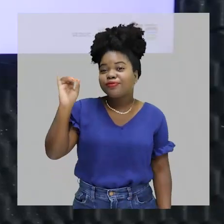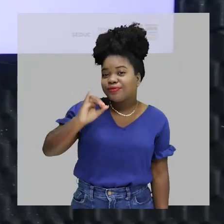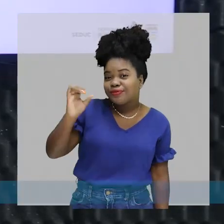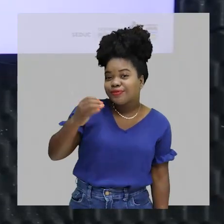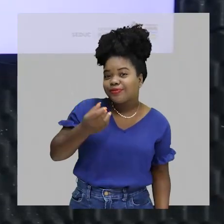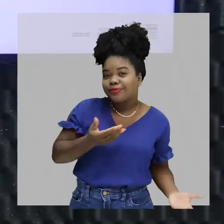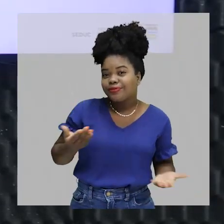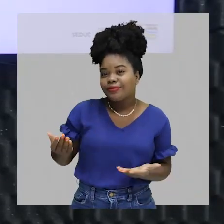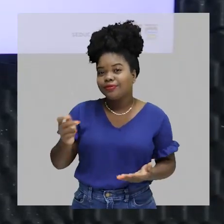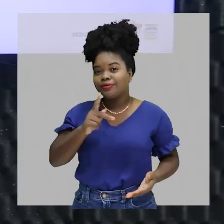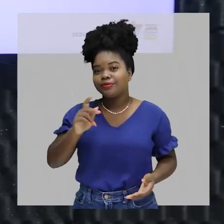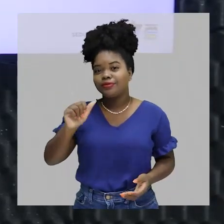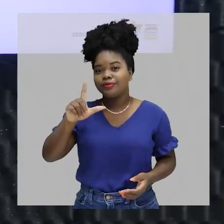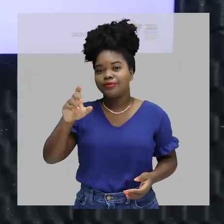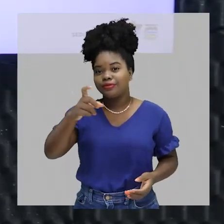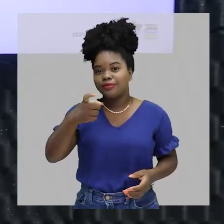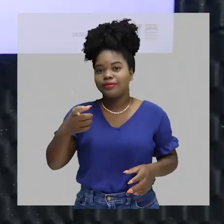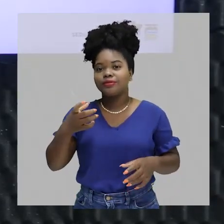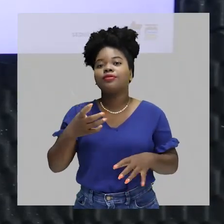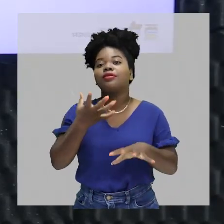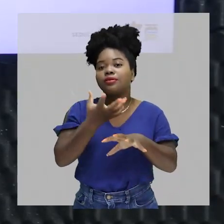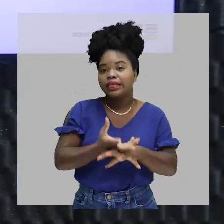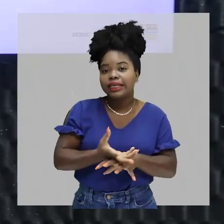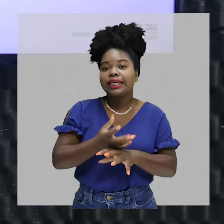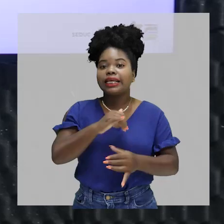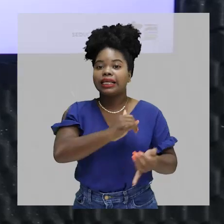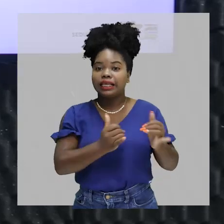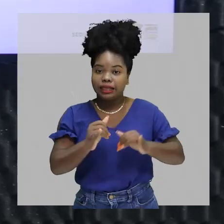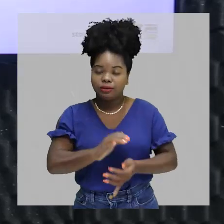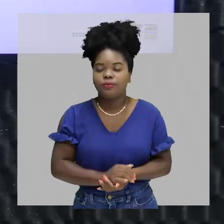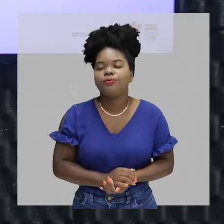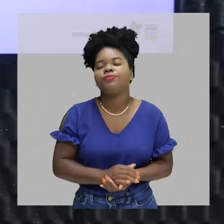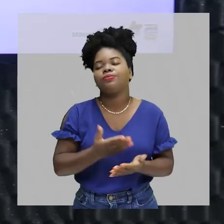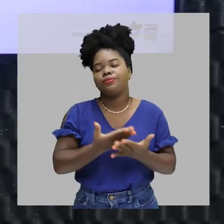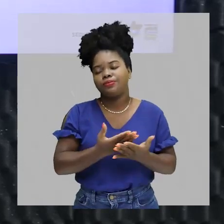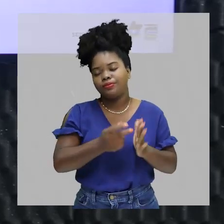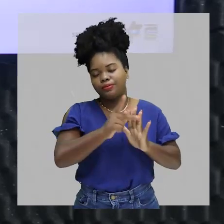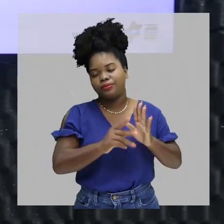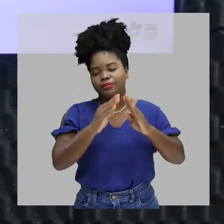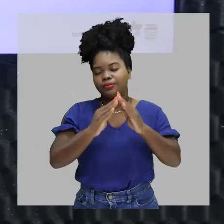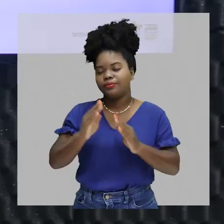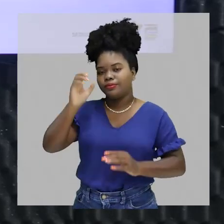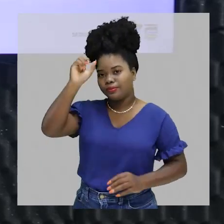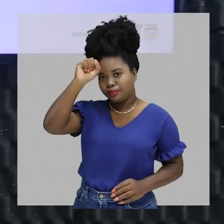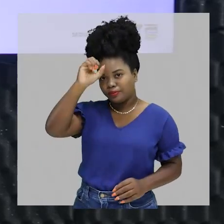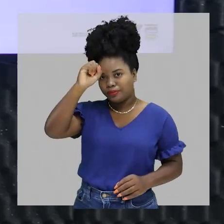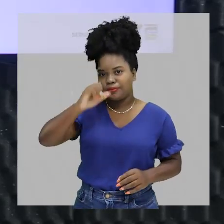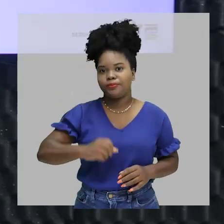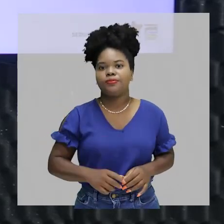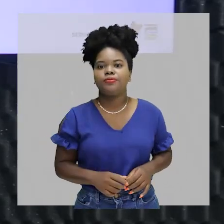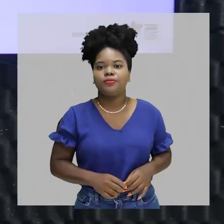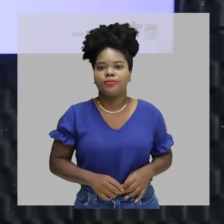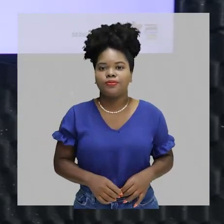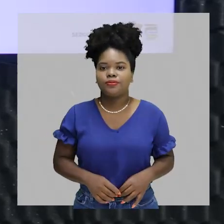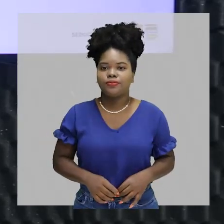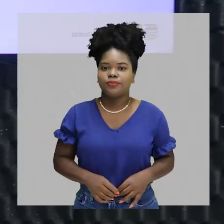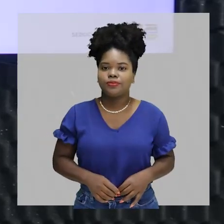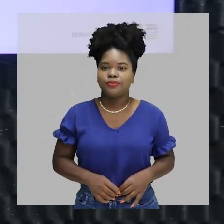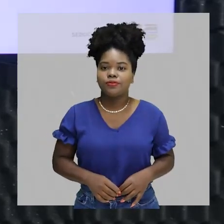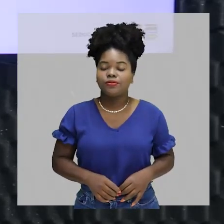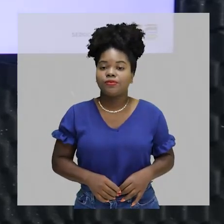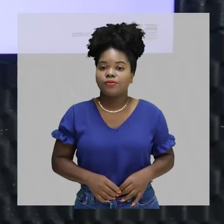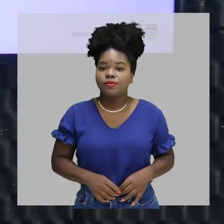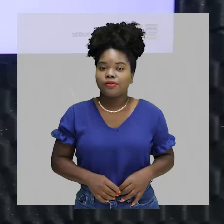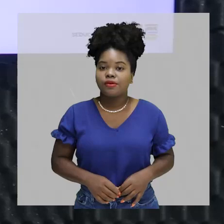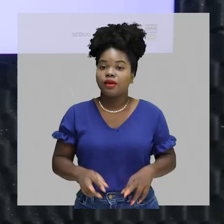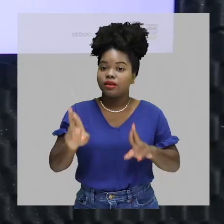Olá, turma, sejam todos bem-vindos. Professor Alex Ferreira, disciplina Química. Mais uma aula do nosso projeto Fique em Casa Aprendendo. Bom,